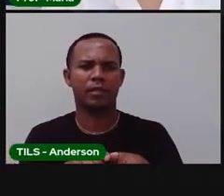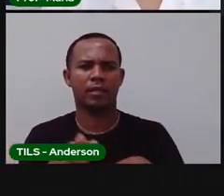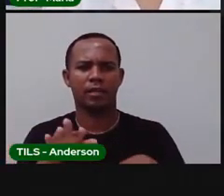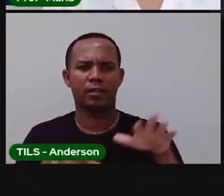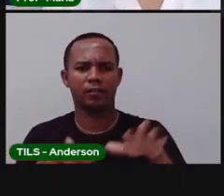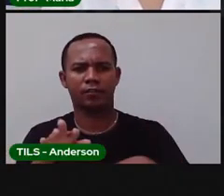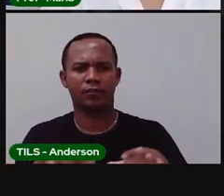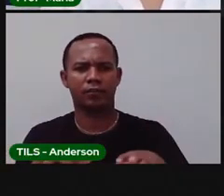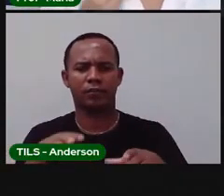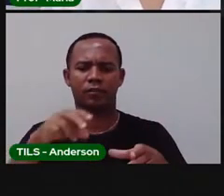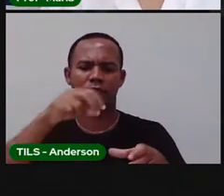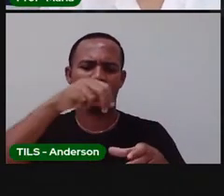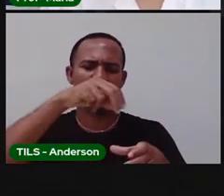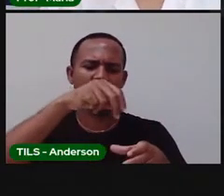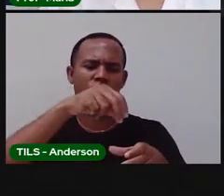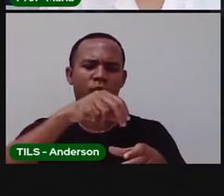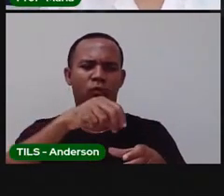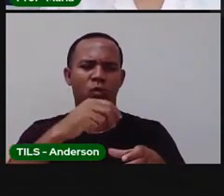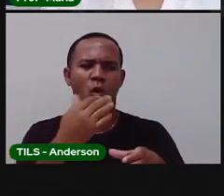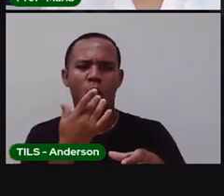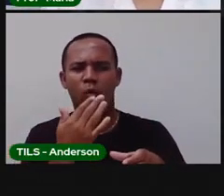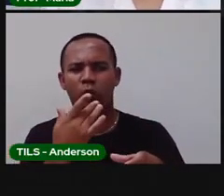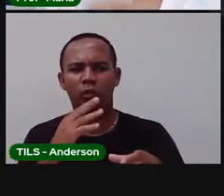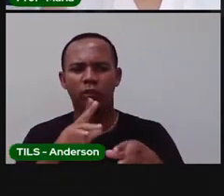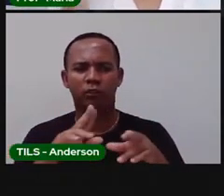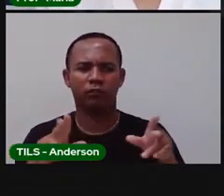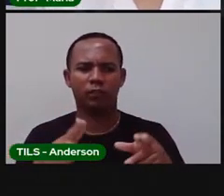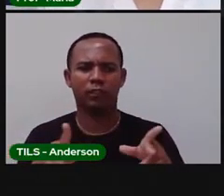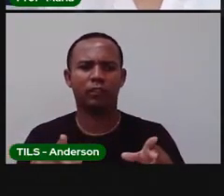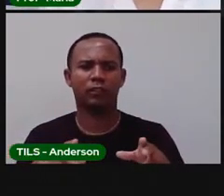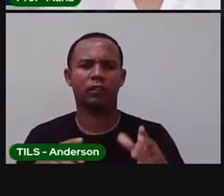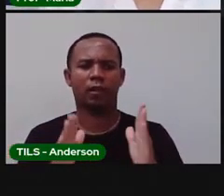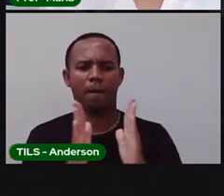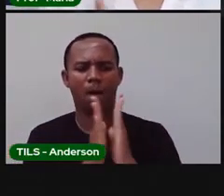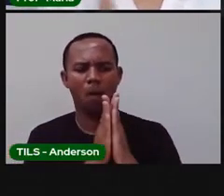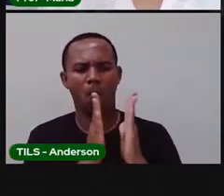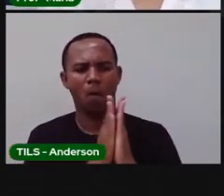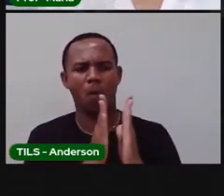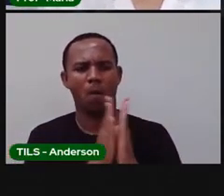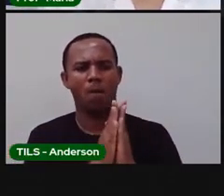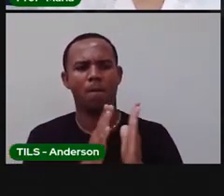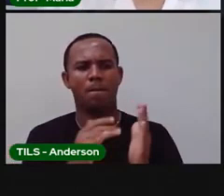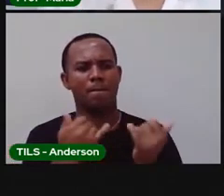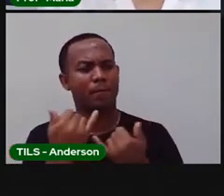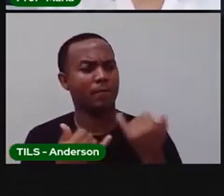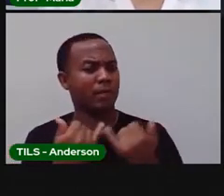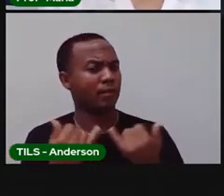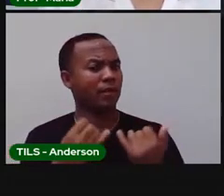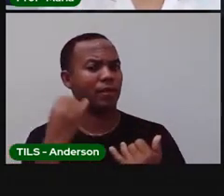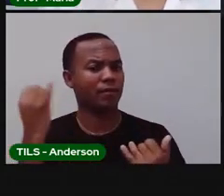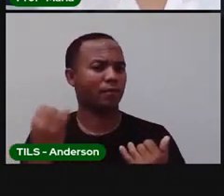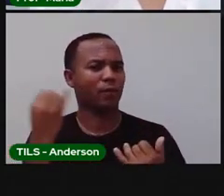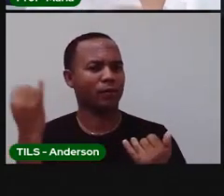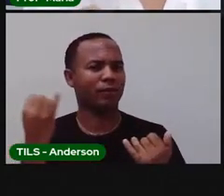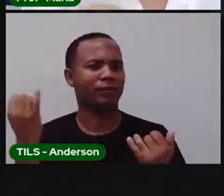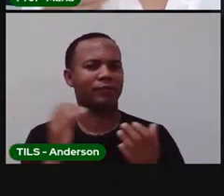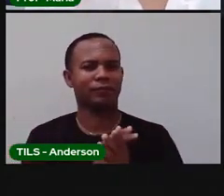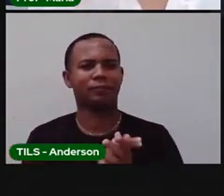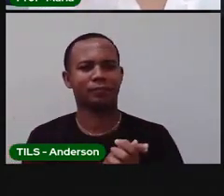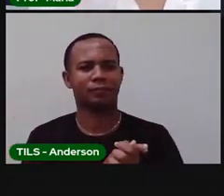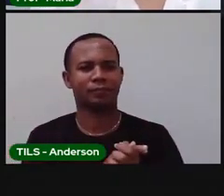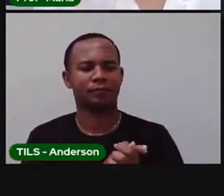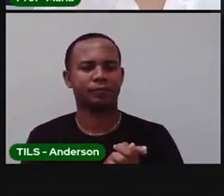faz alguma coisa, embala com papel, cola papel. O importante é o quê? A brincadeira. O importante é se divertir. E